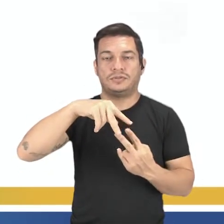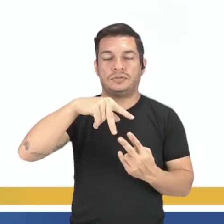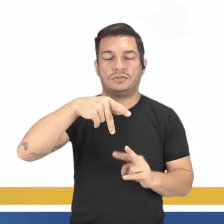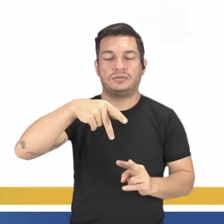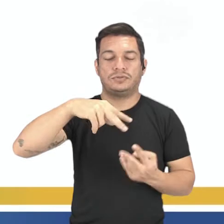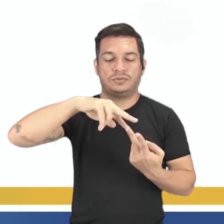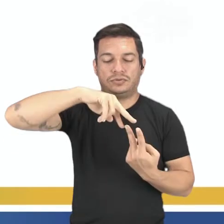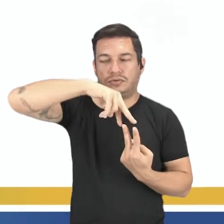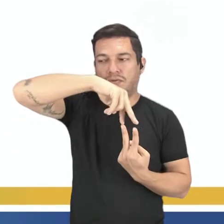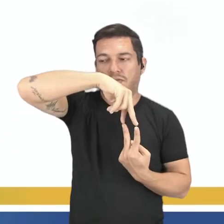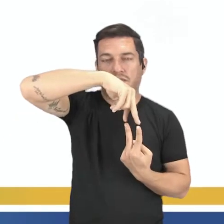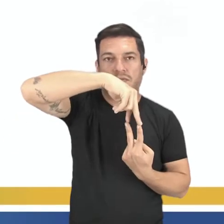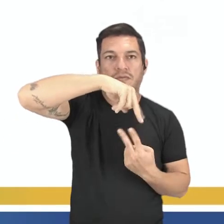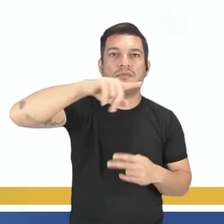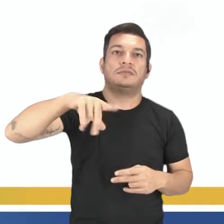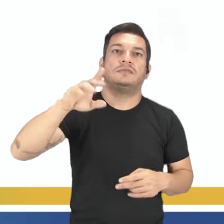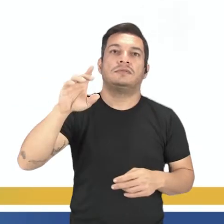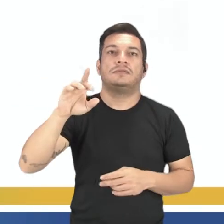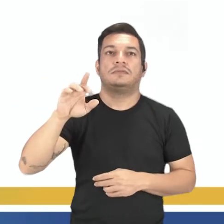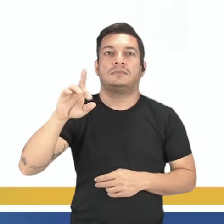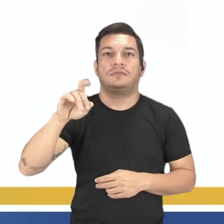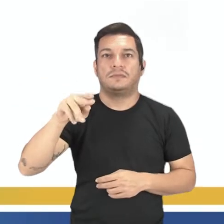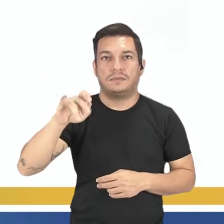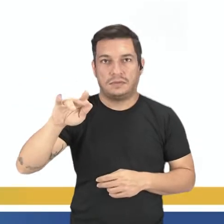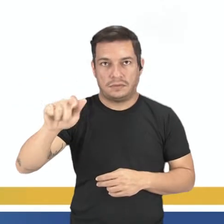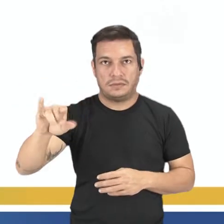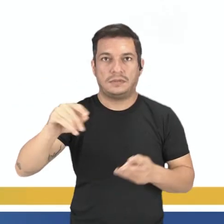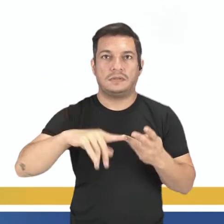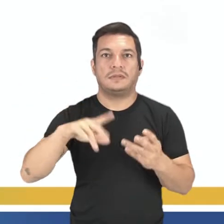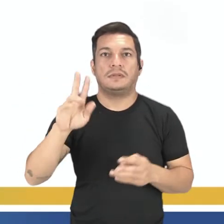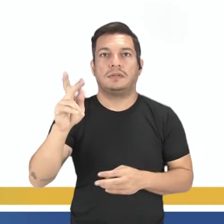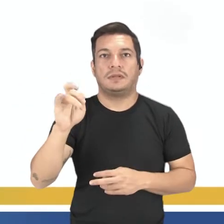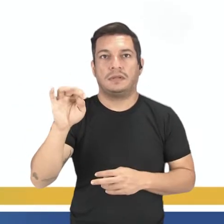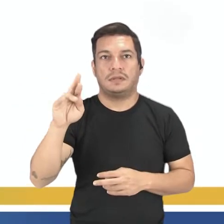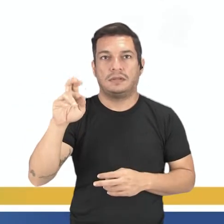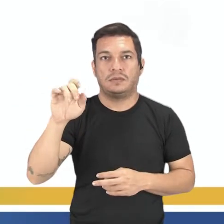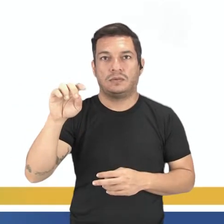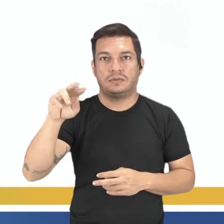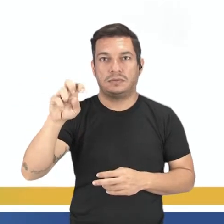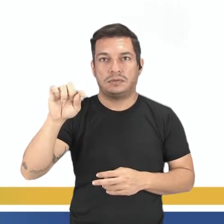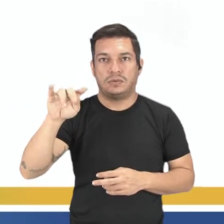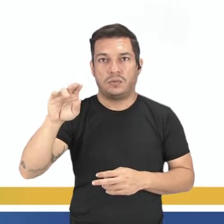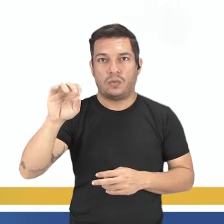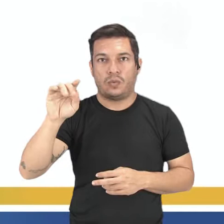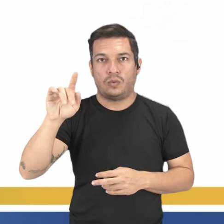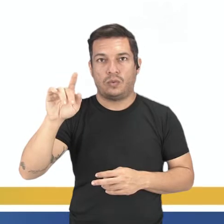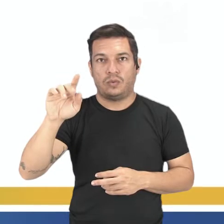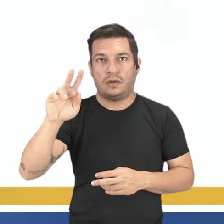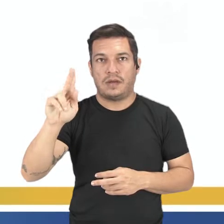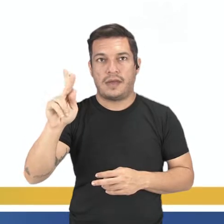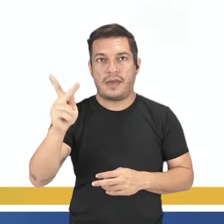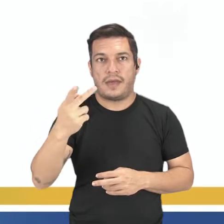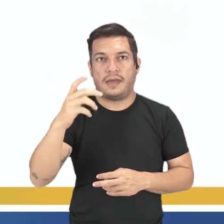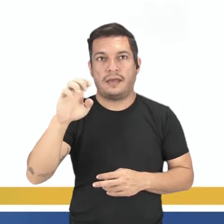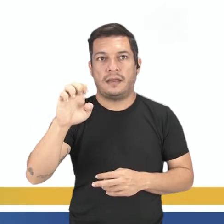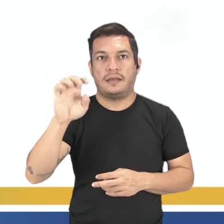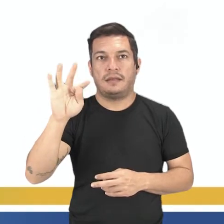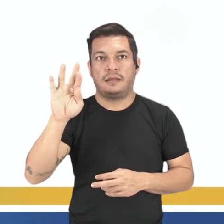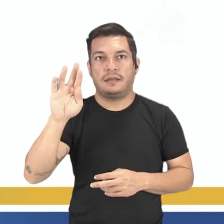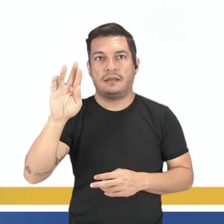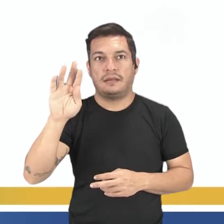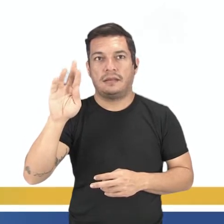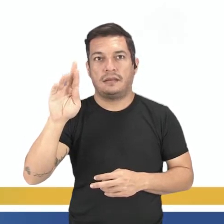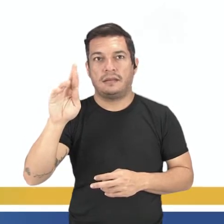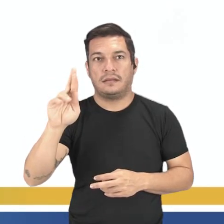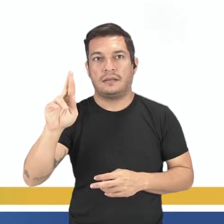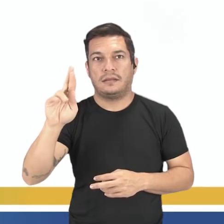alelo, dominância, recessividade, heterozigoto, homozigoto. Então todas as características e termos